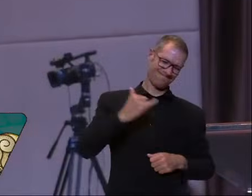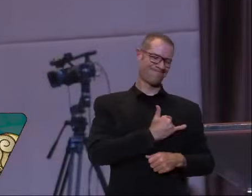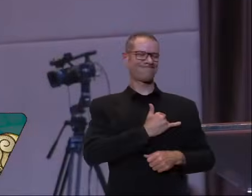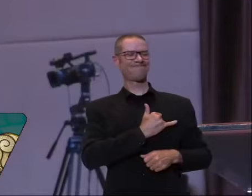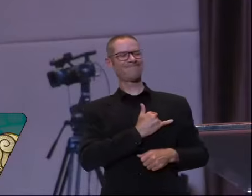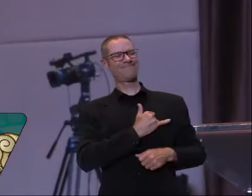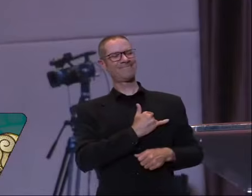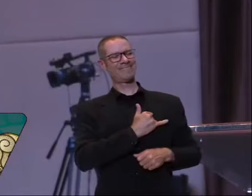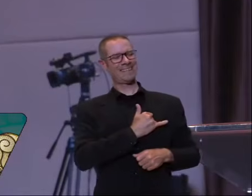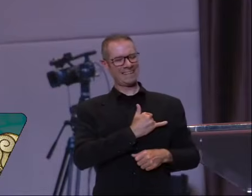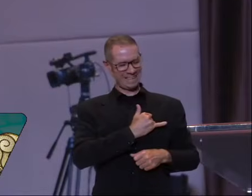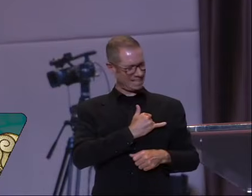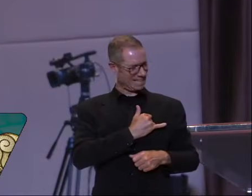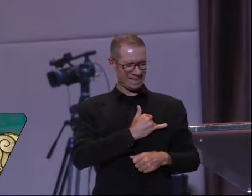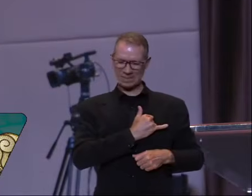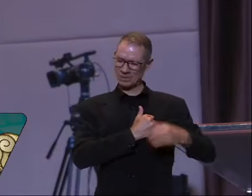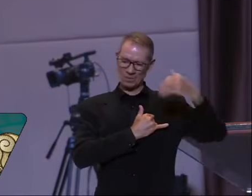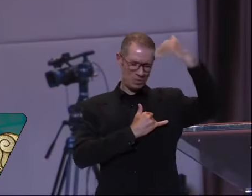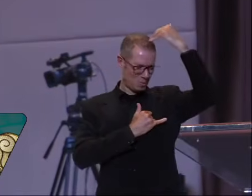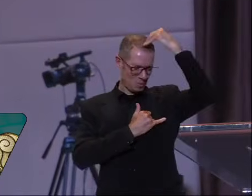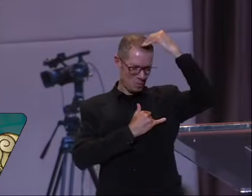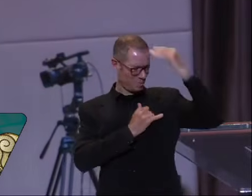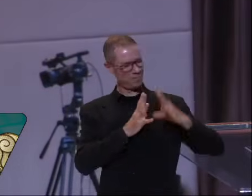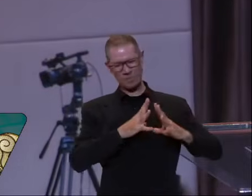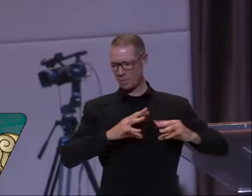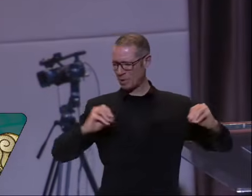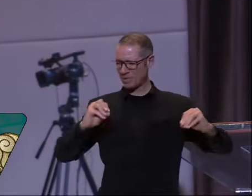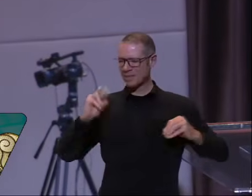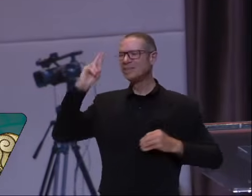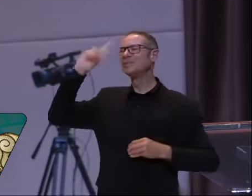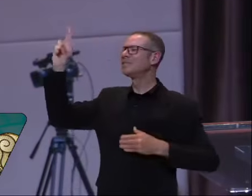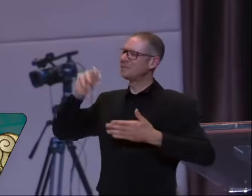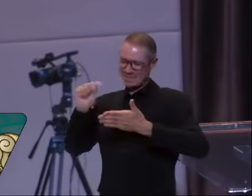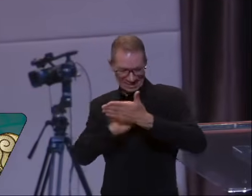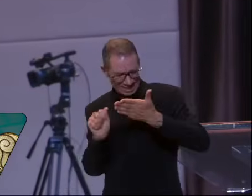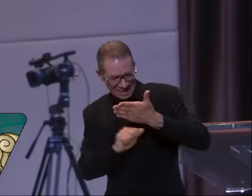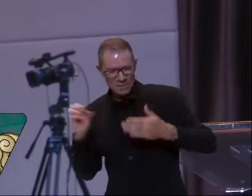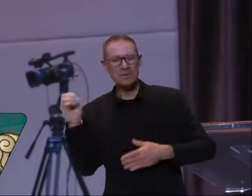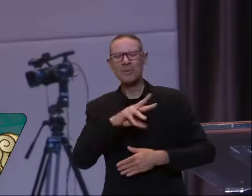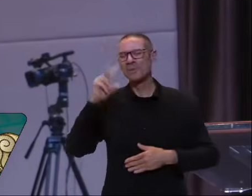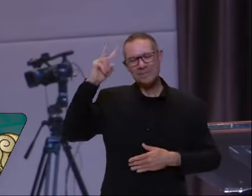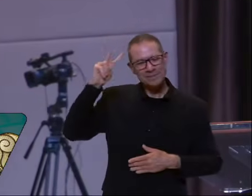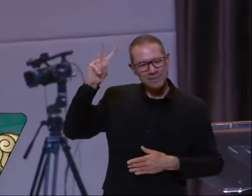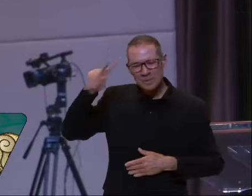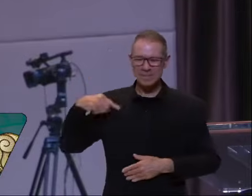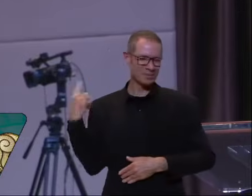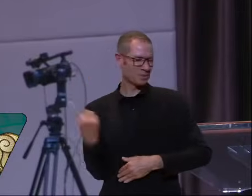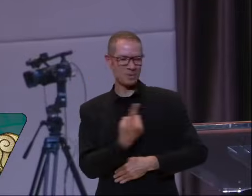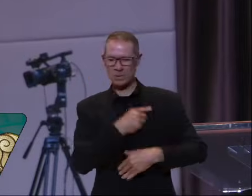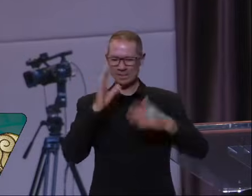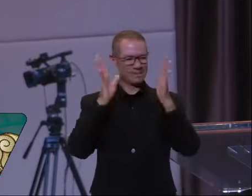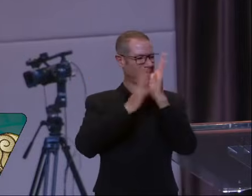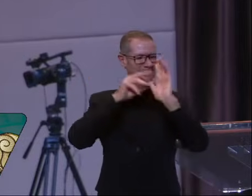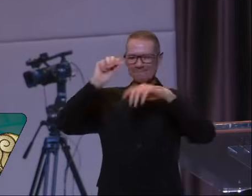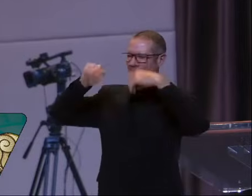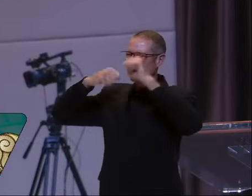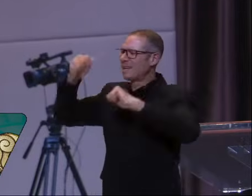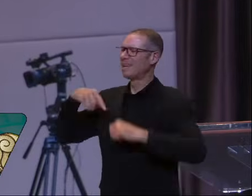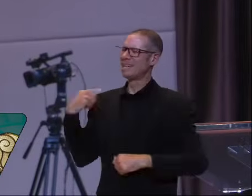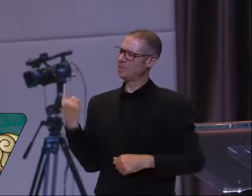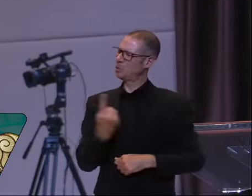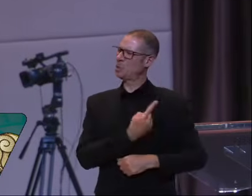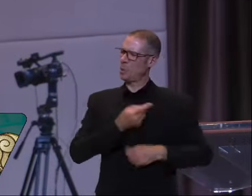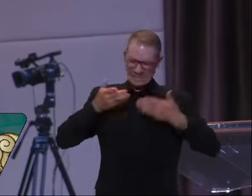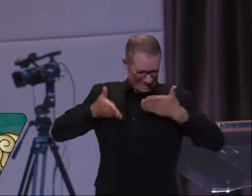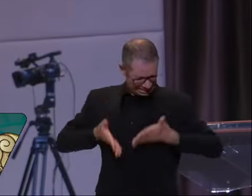levou embora a nossa culpa. O Senhor escreveu uma nova história para nós, aleluia. Nós